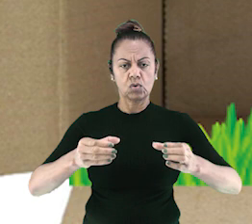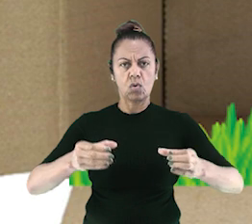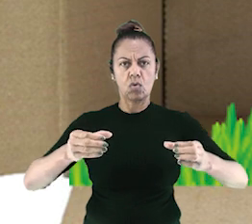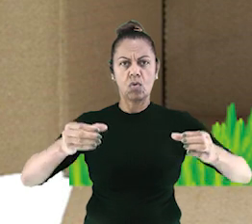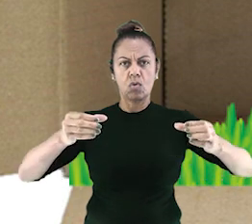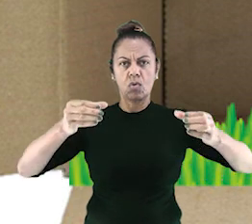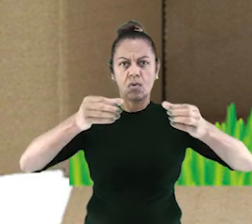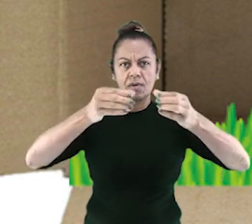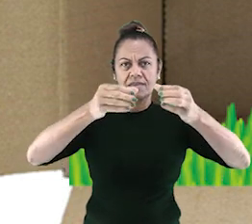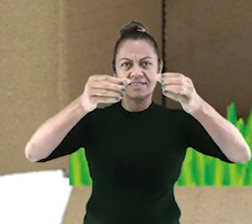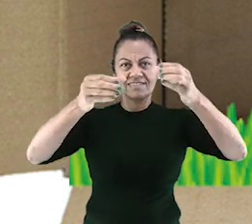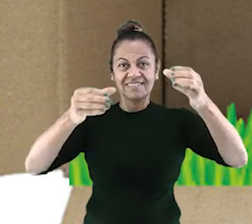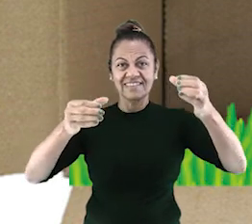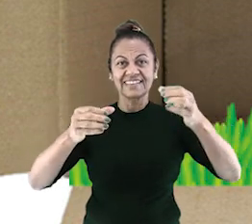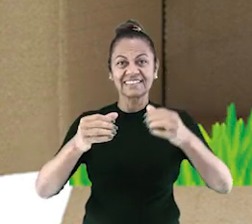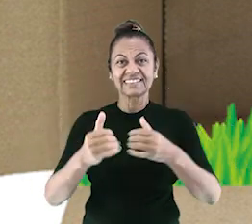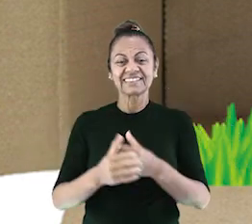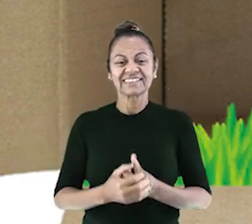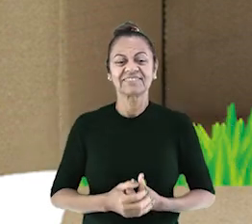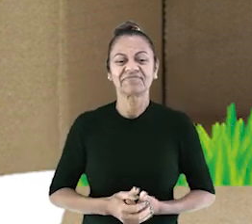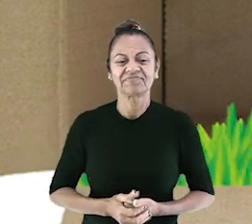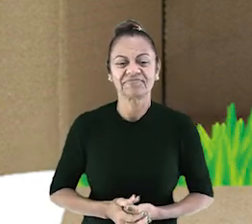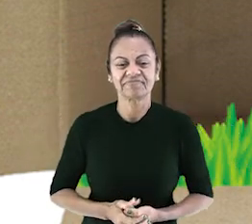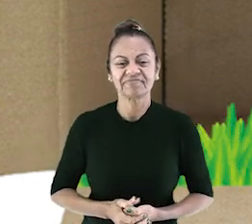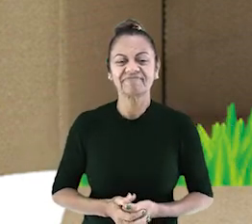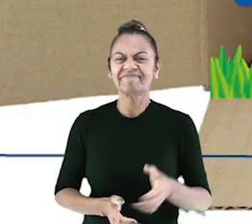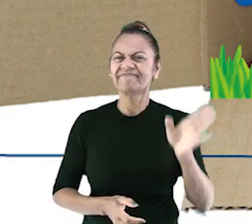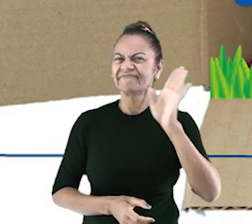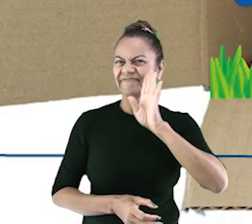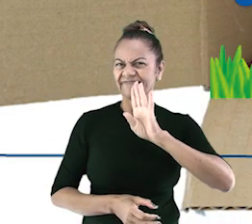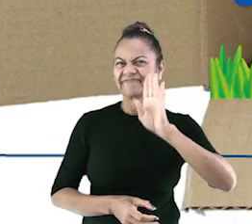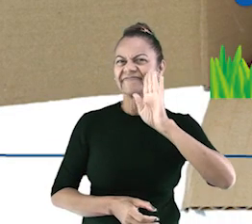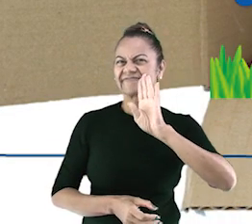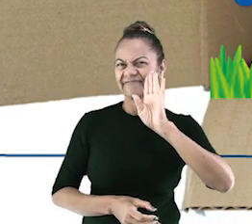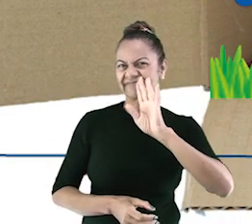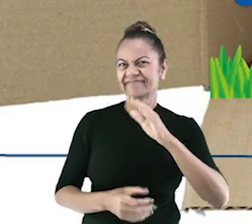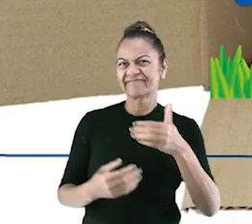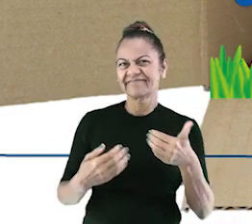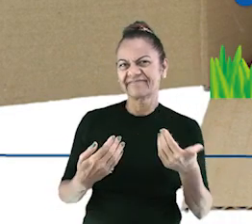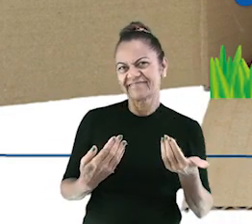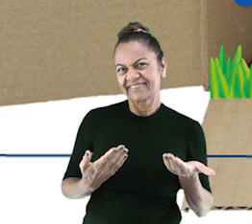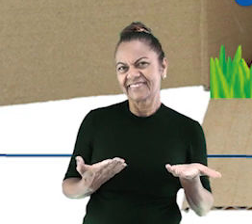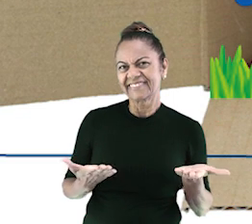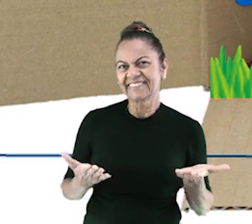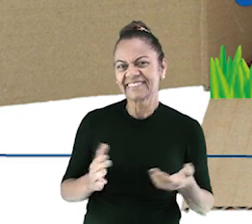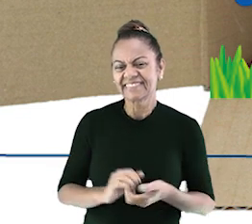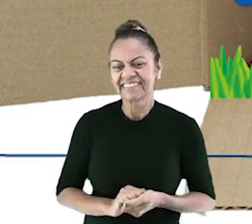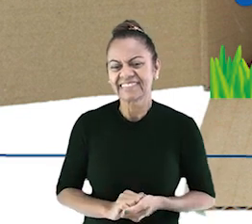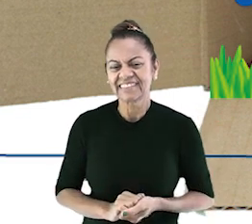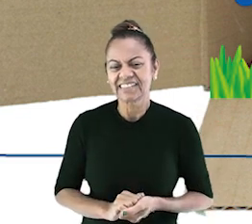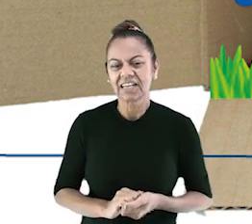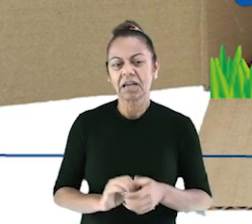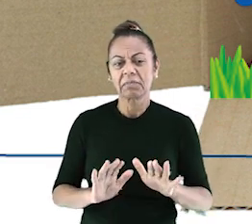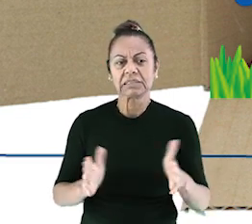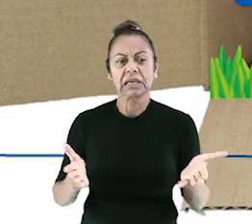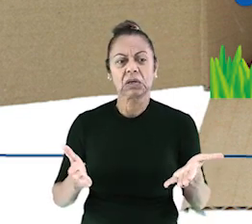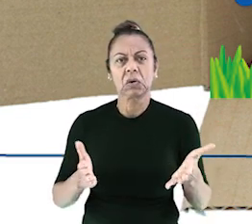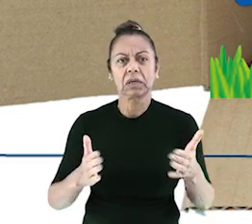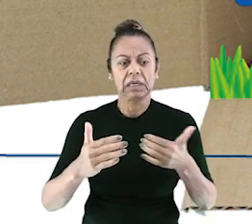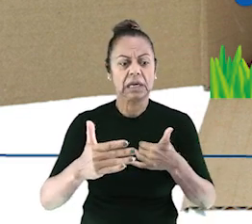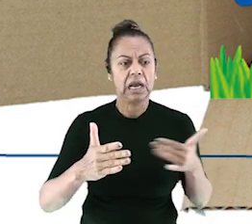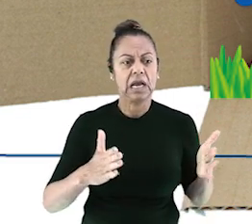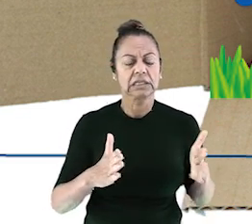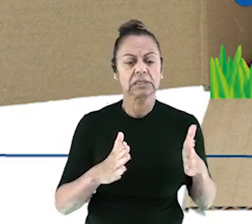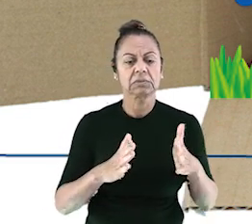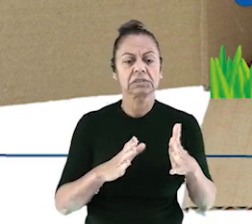rolinho de papel higiênico. Crianças, foi muito legal, não foi? Mas agora, deixa eu